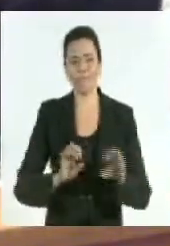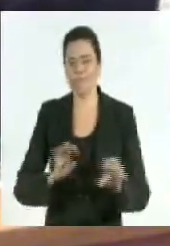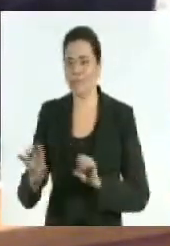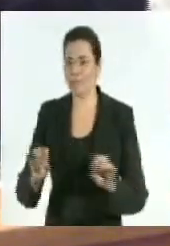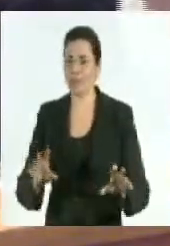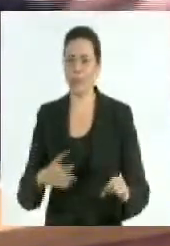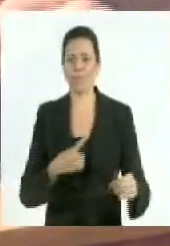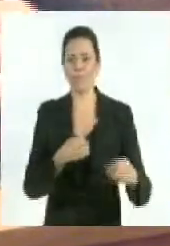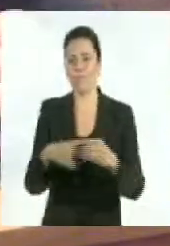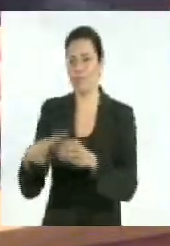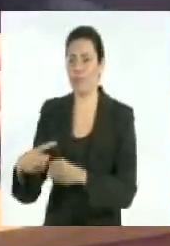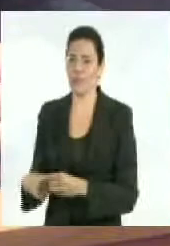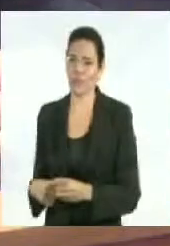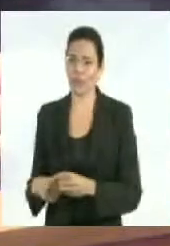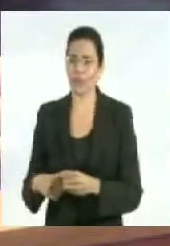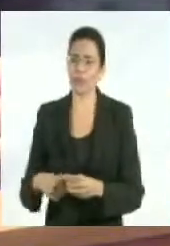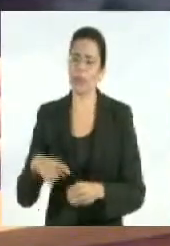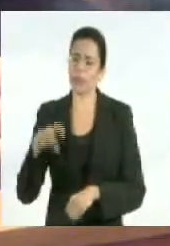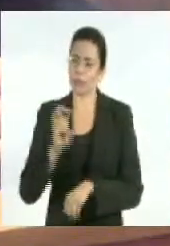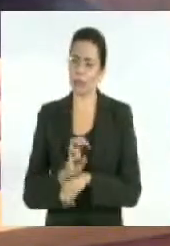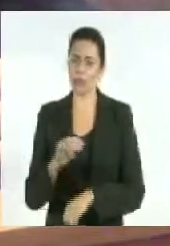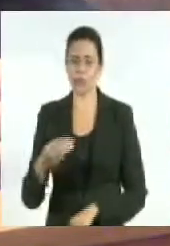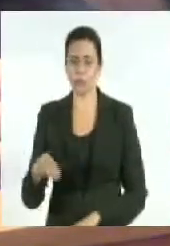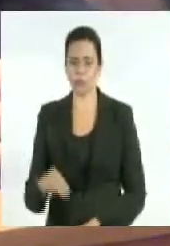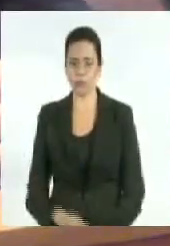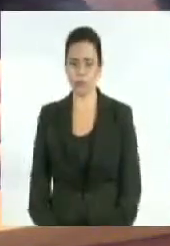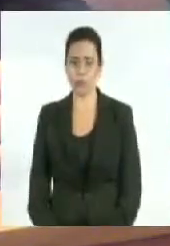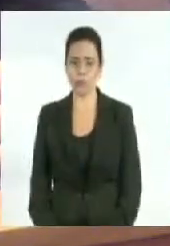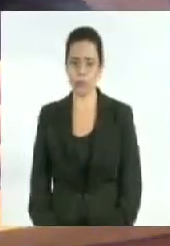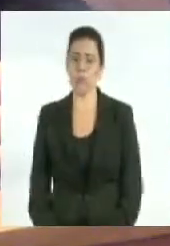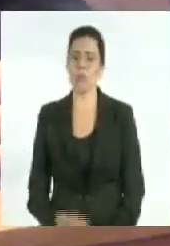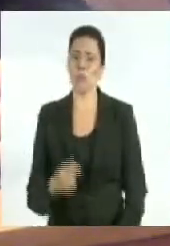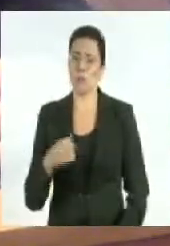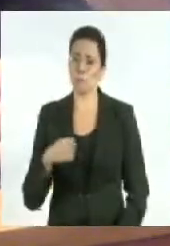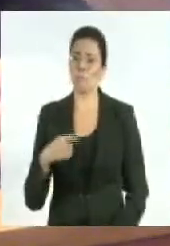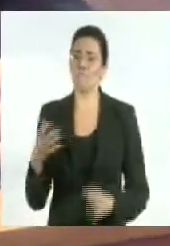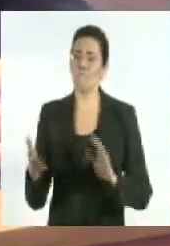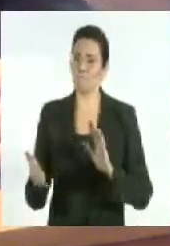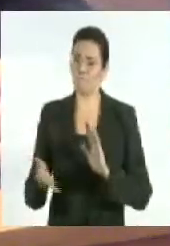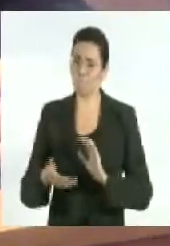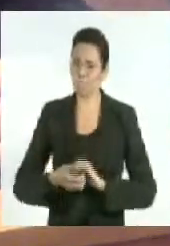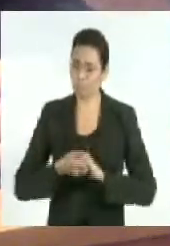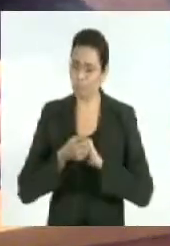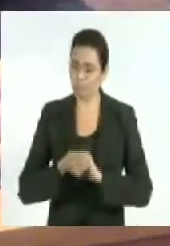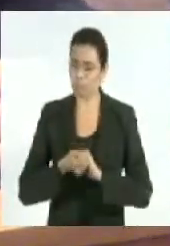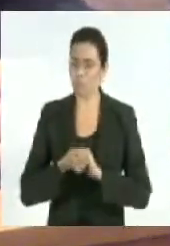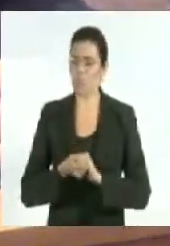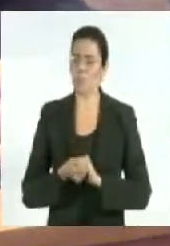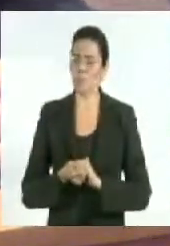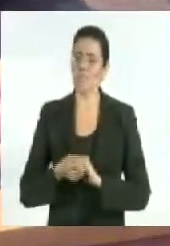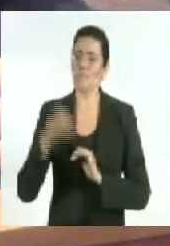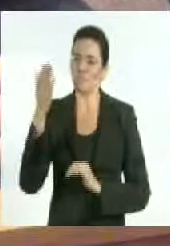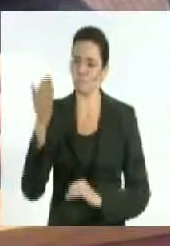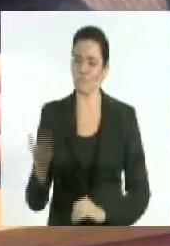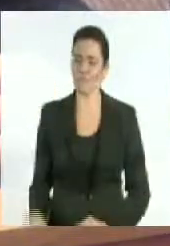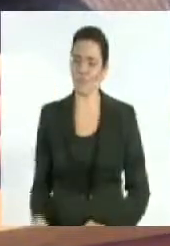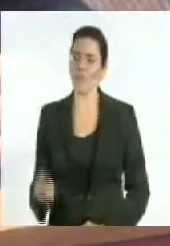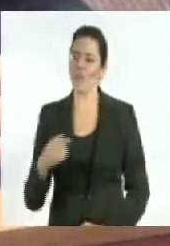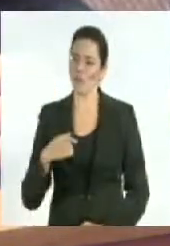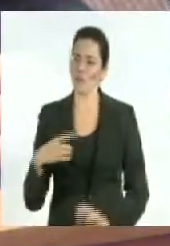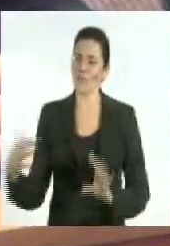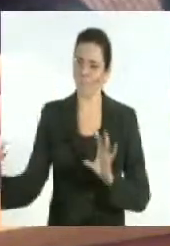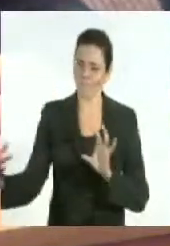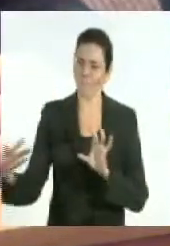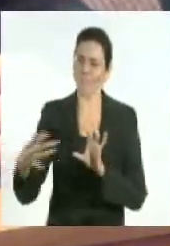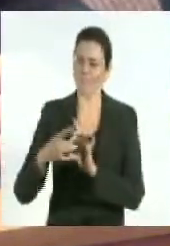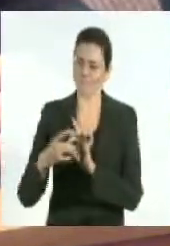grande, que é o esporte. Mas eu quero aqui só para parabenizar Vossa Excelência e dizer que Vossa Excelência pode contar comigo, temos que discutir isso